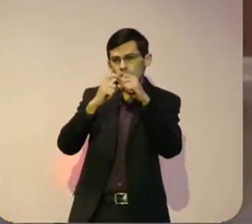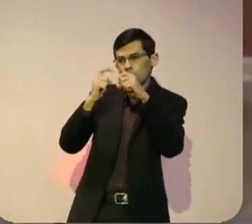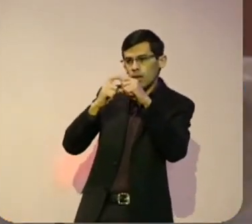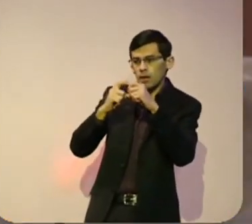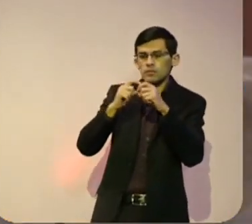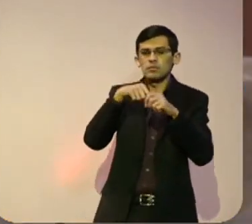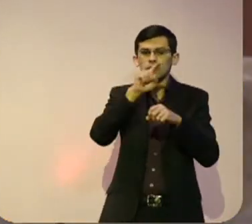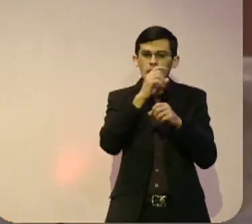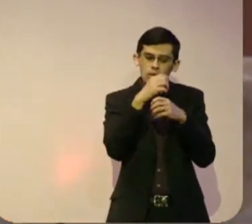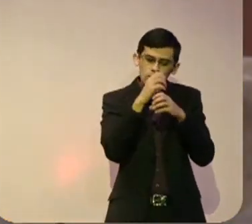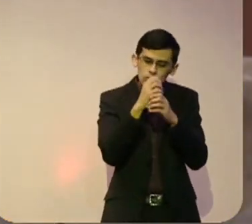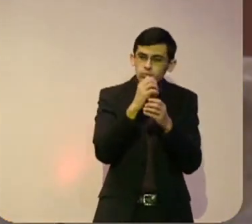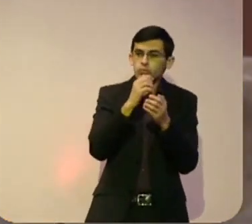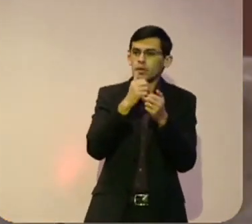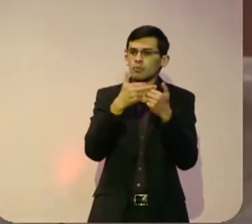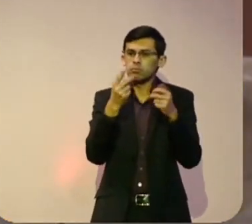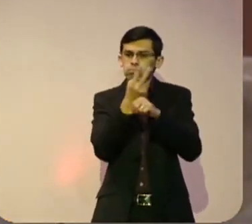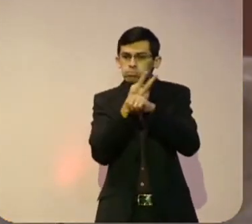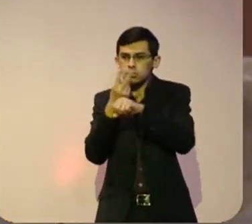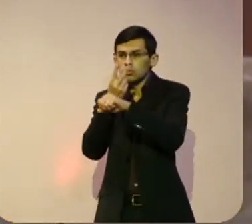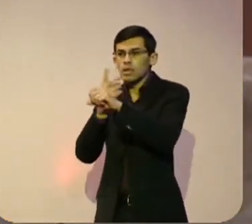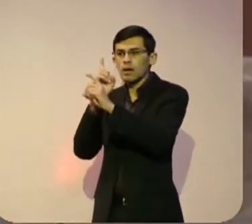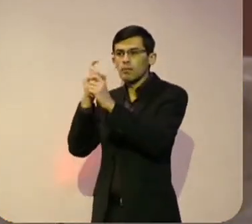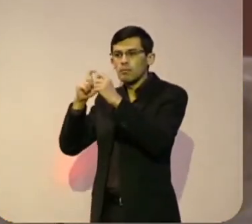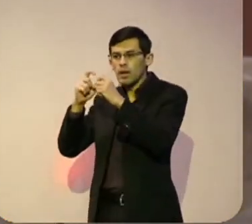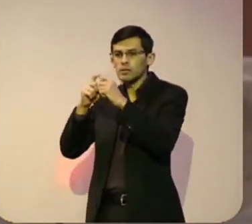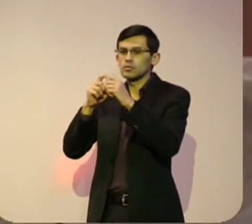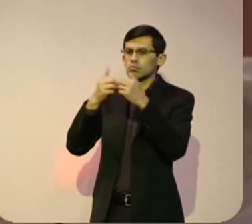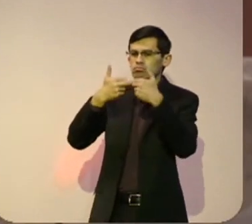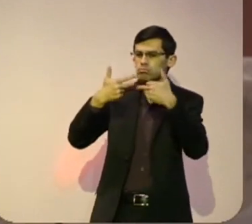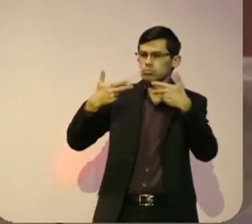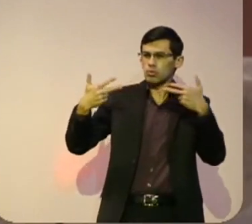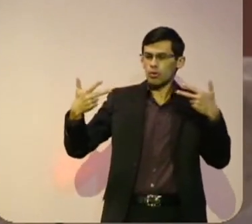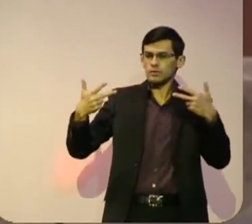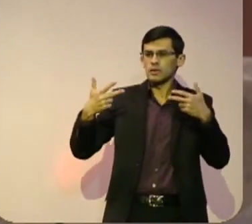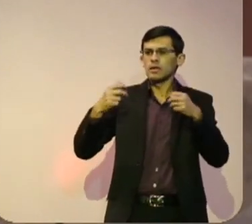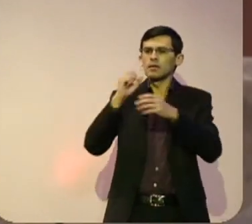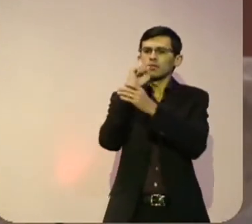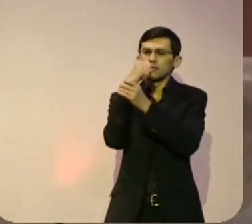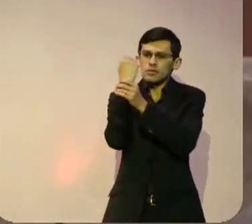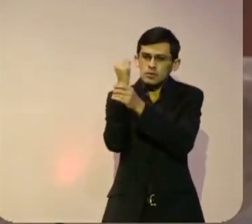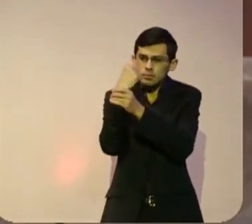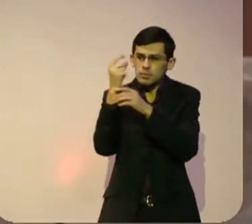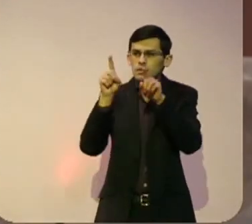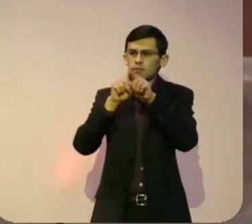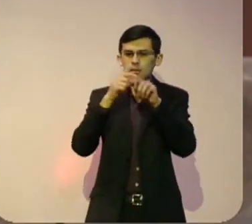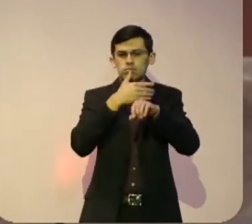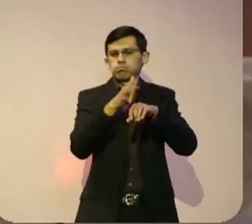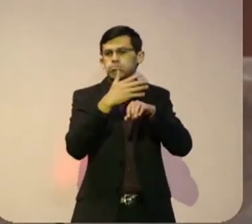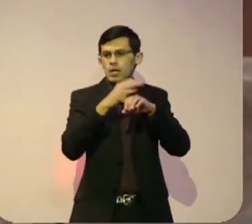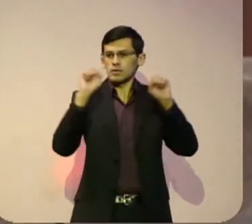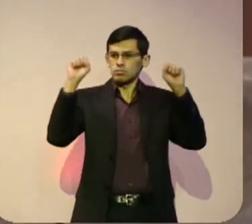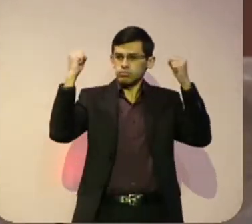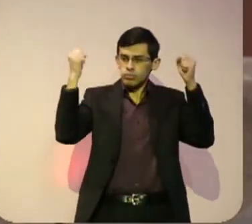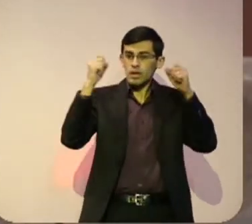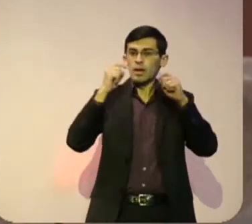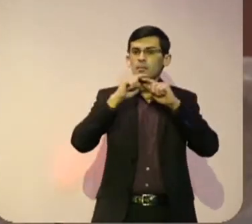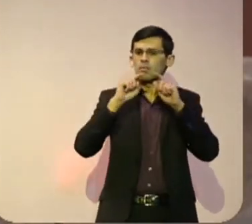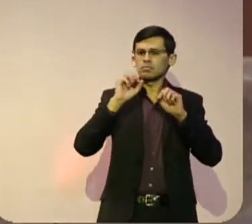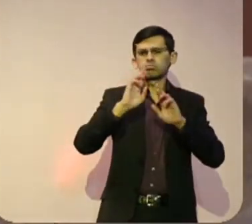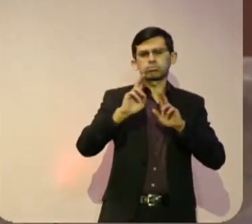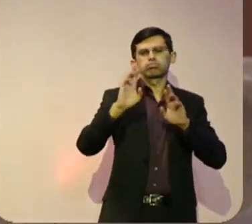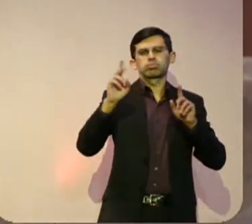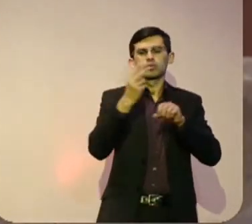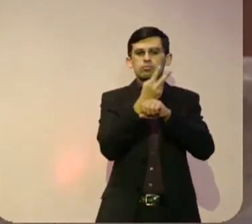gente começou a procurar médicos, tratamentos, fisioterapia, exercícios físicos, e fizemos uma série